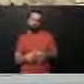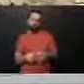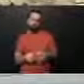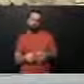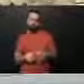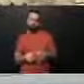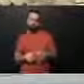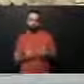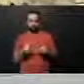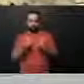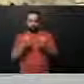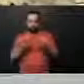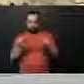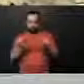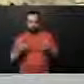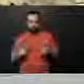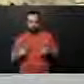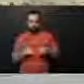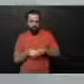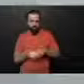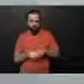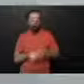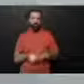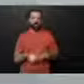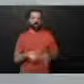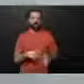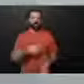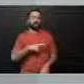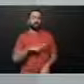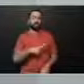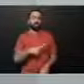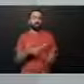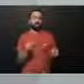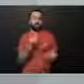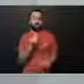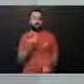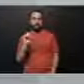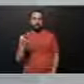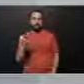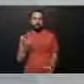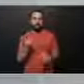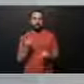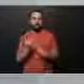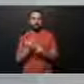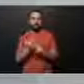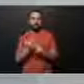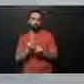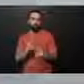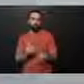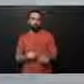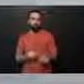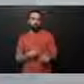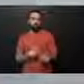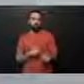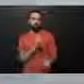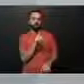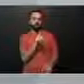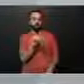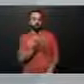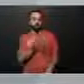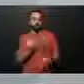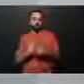eu pego a placa, porque aqui eu tenho certeza que cada uma dessa tem 100 unidades. 100 mais 100, ou